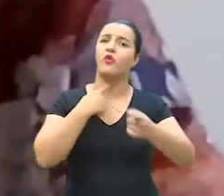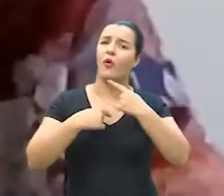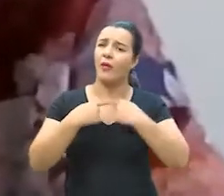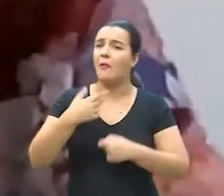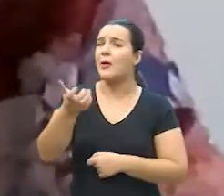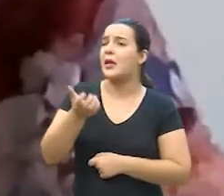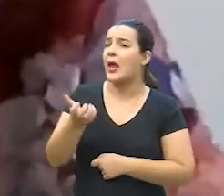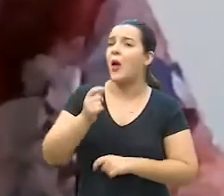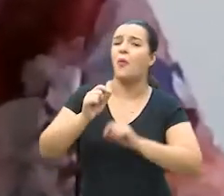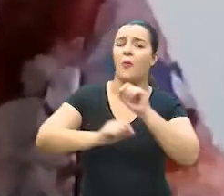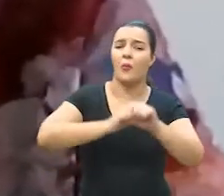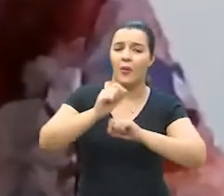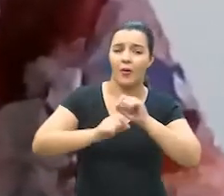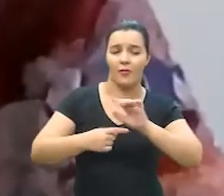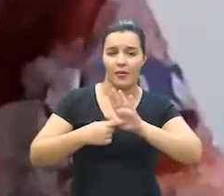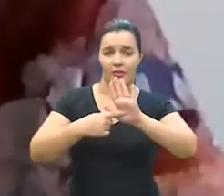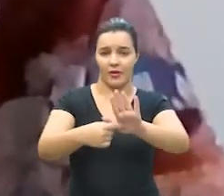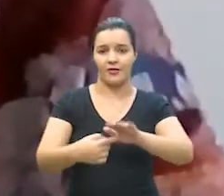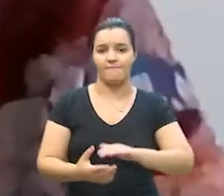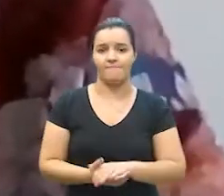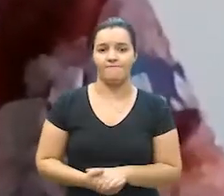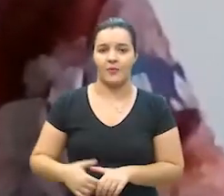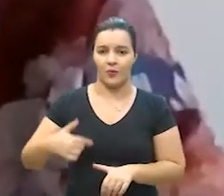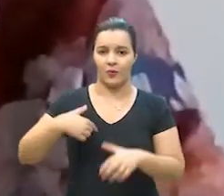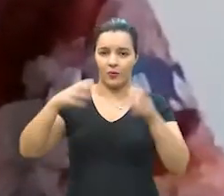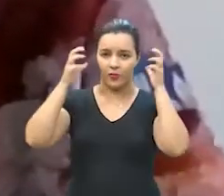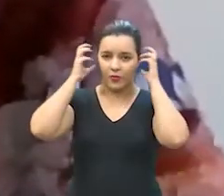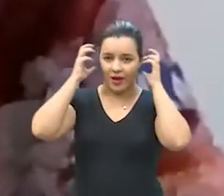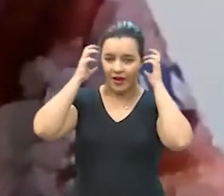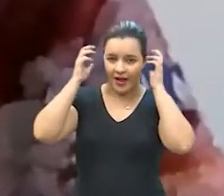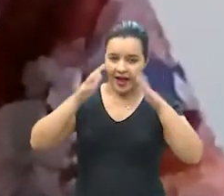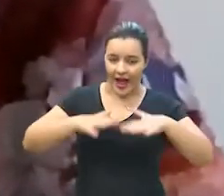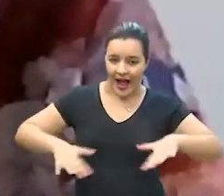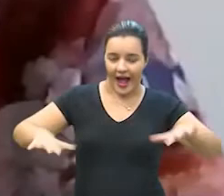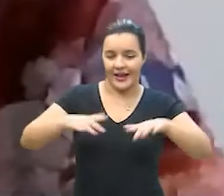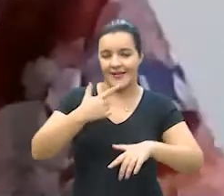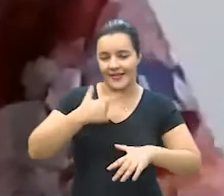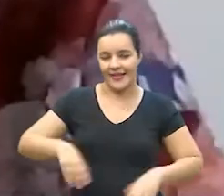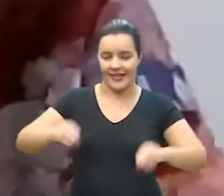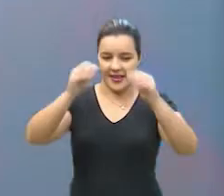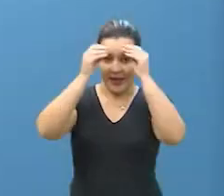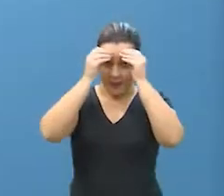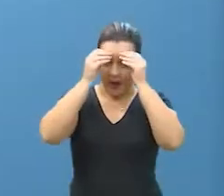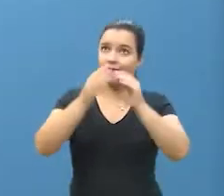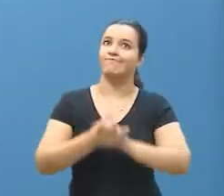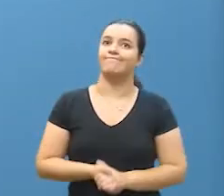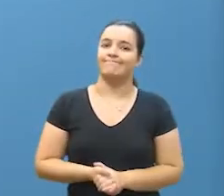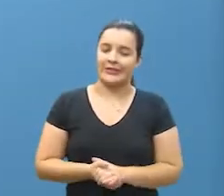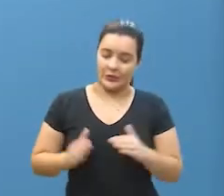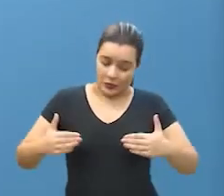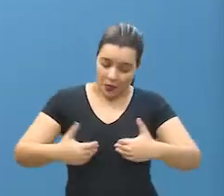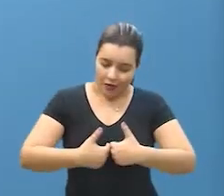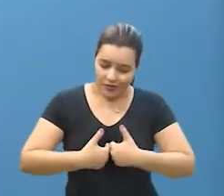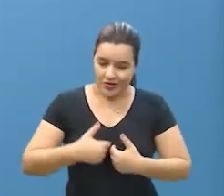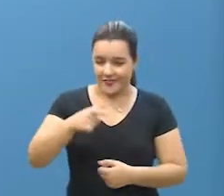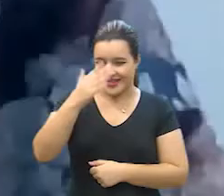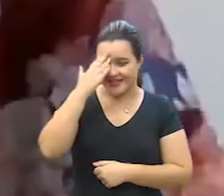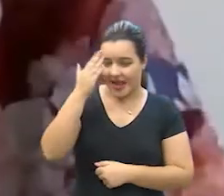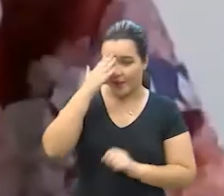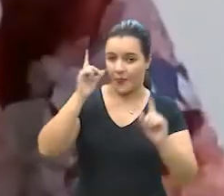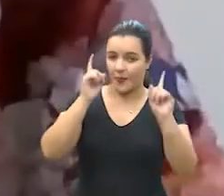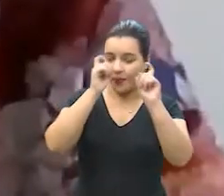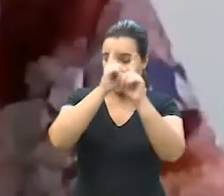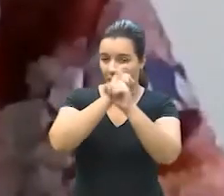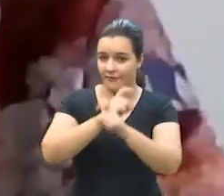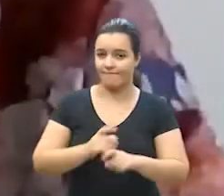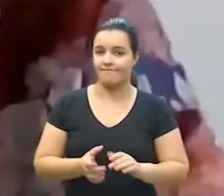suas necessidades. Eu sou fonoaudióloga e a área de linguagem é extremamente afetada no autismo, né? Ela é um